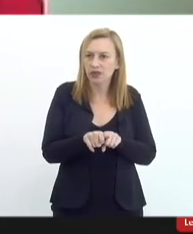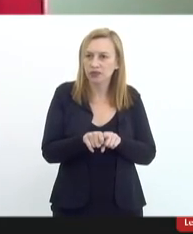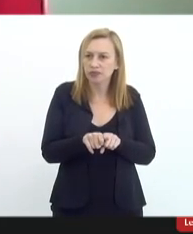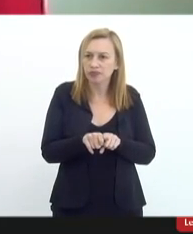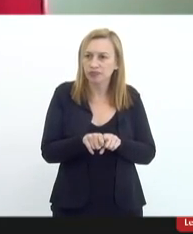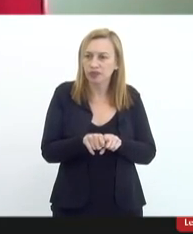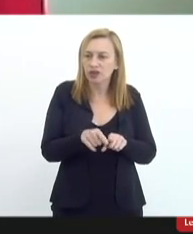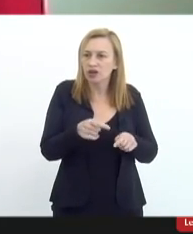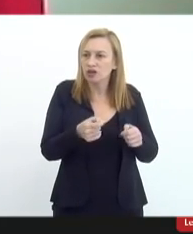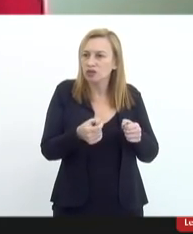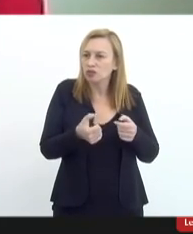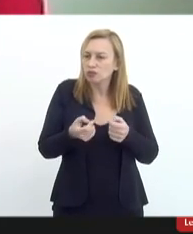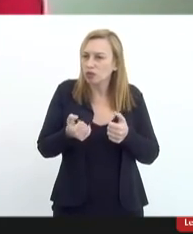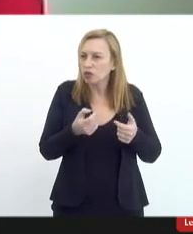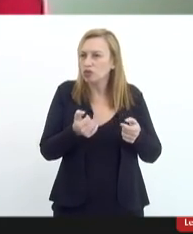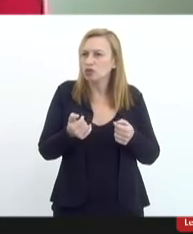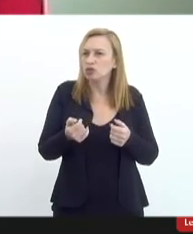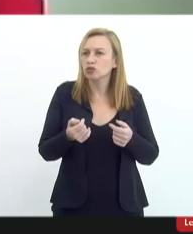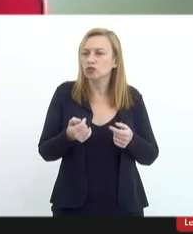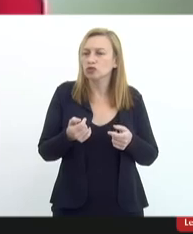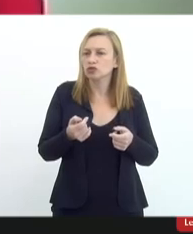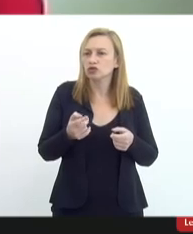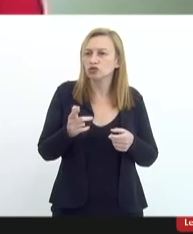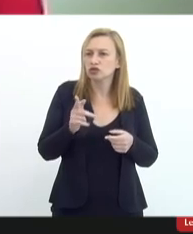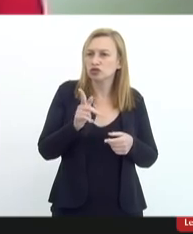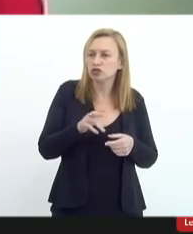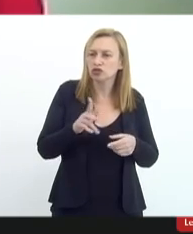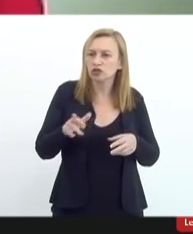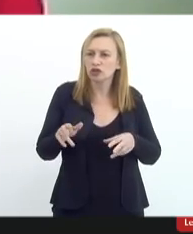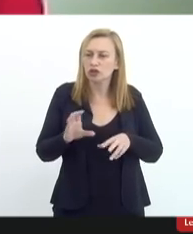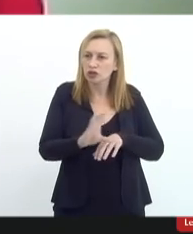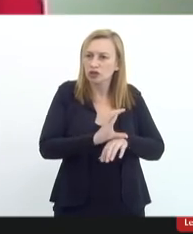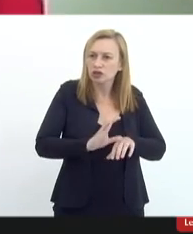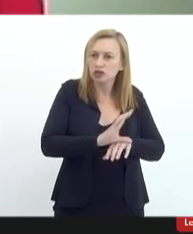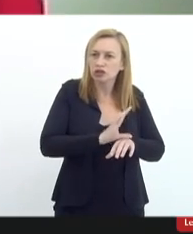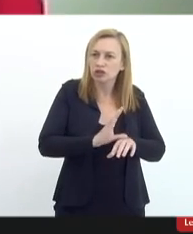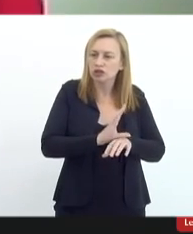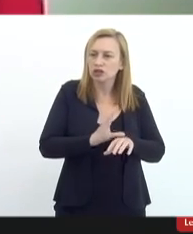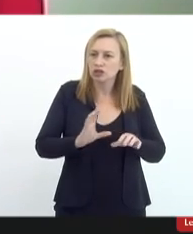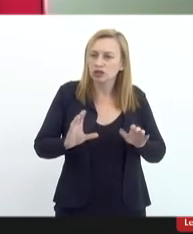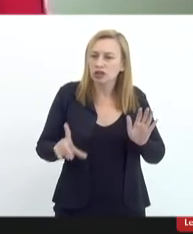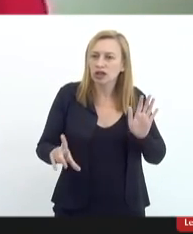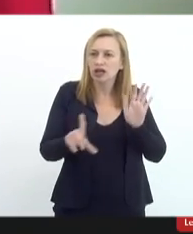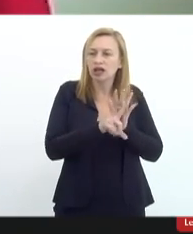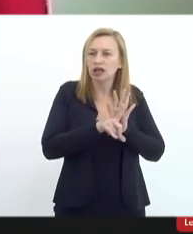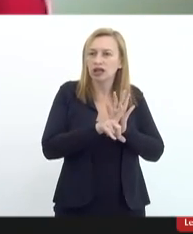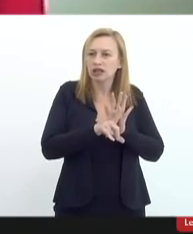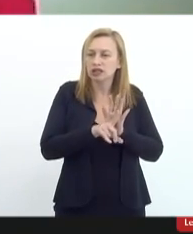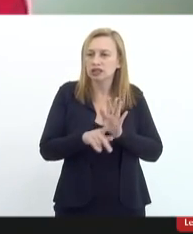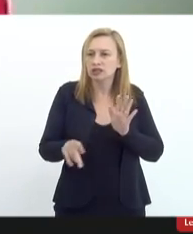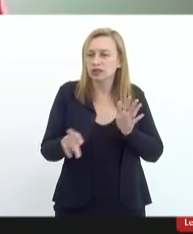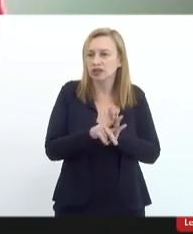um pouco transversa, na medida que a Constituição dizia, ressalvadas as leis de natureza civil,